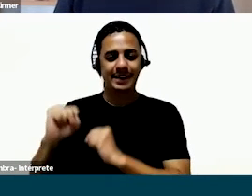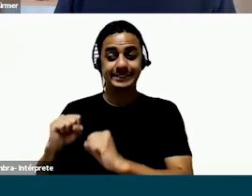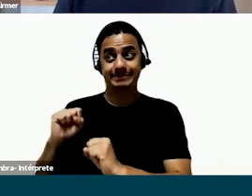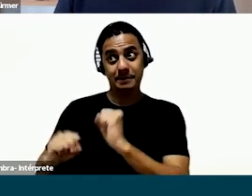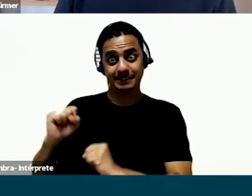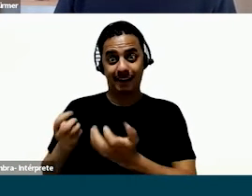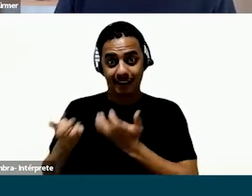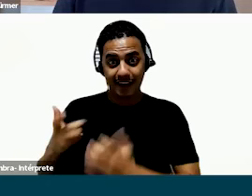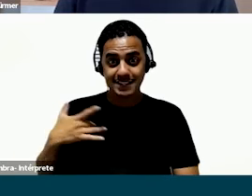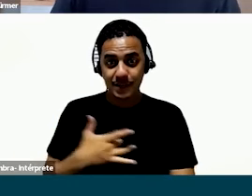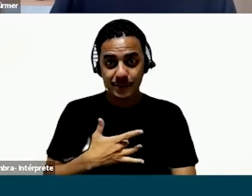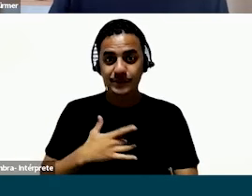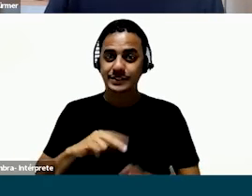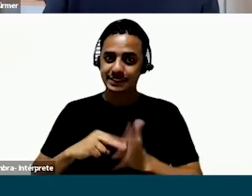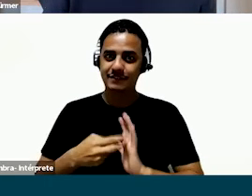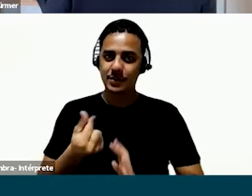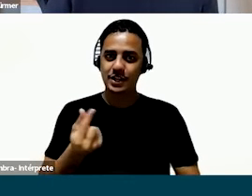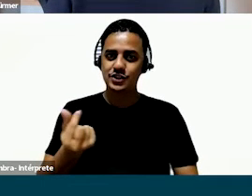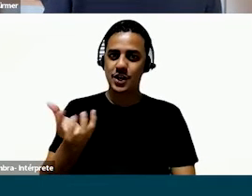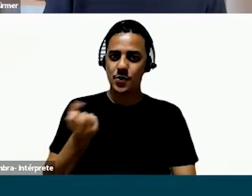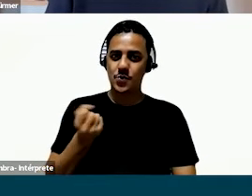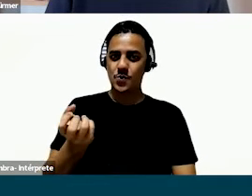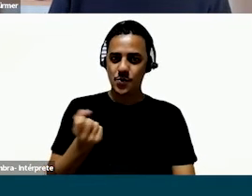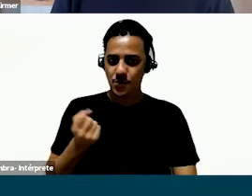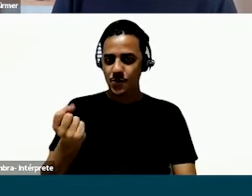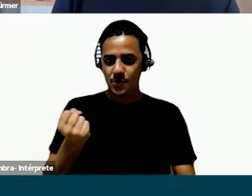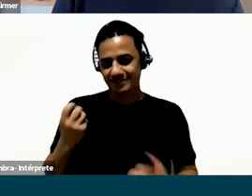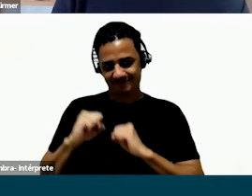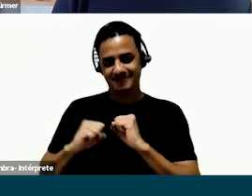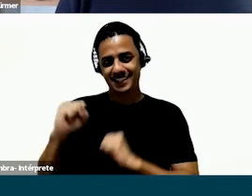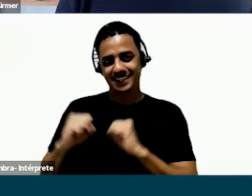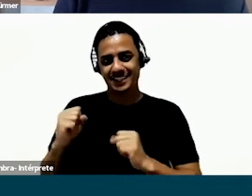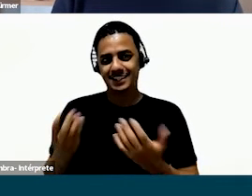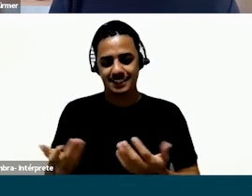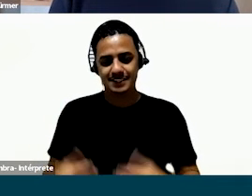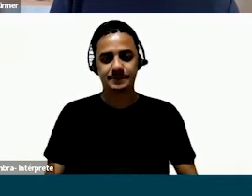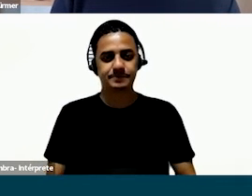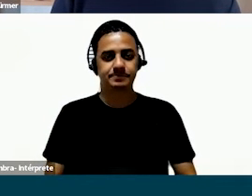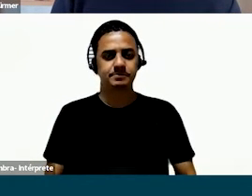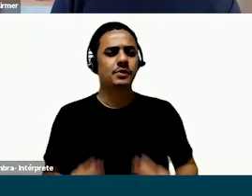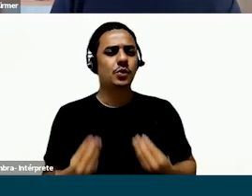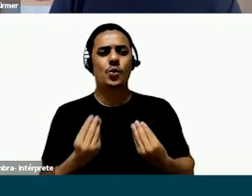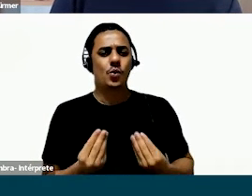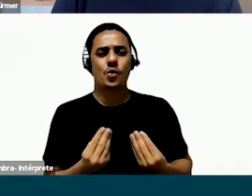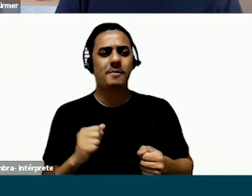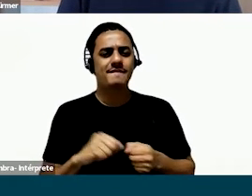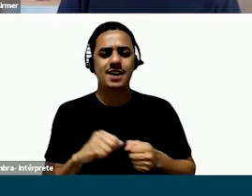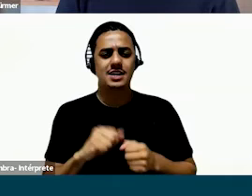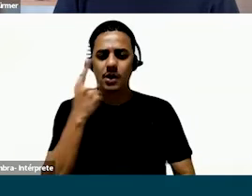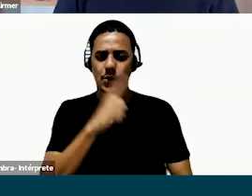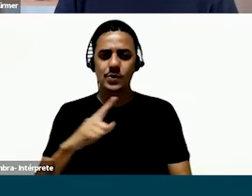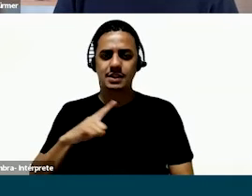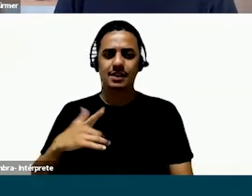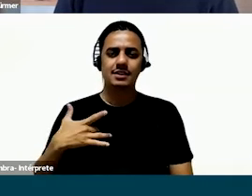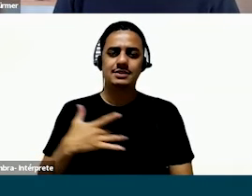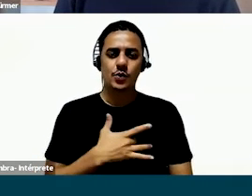uma empresa pensando em dinheiro, receita. Saúde para o ser humano está como dinheiro está para uma empresa. Como é que a gente faz